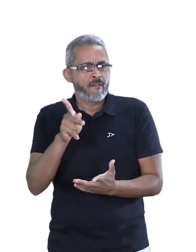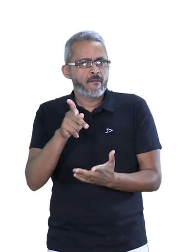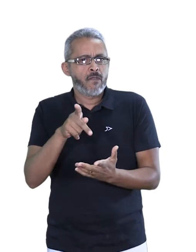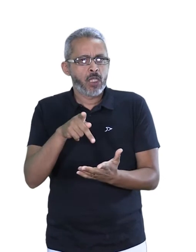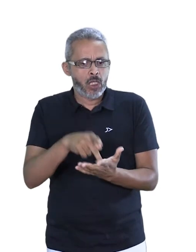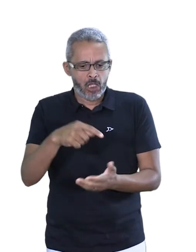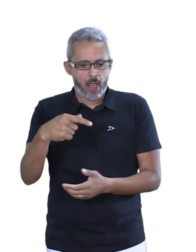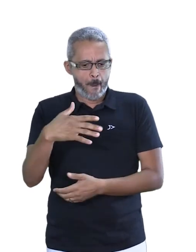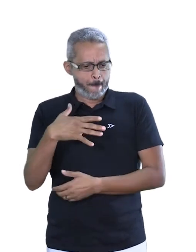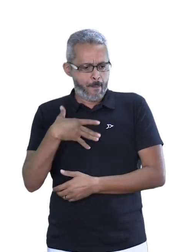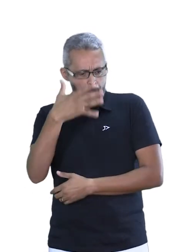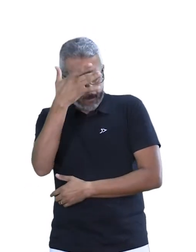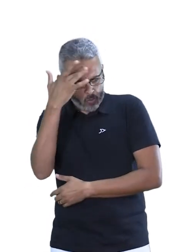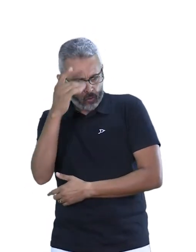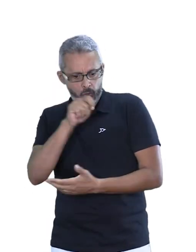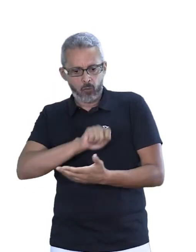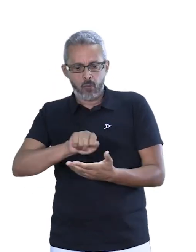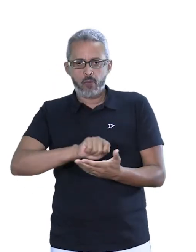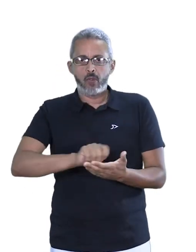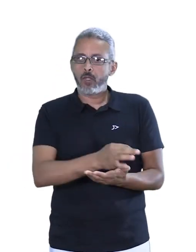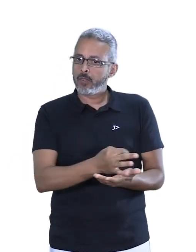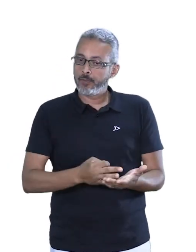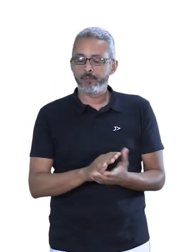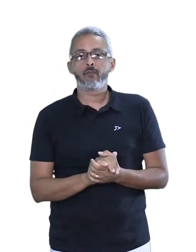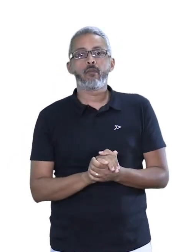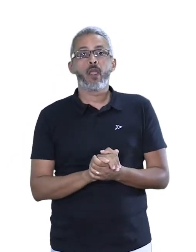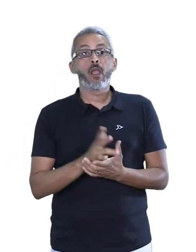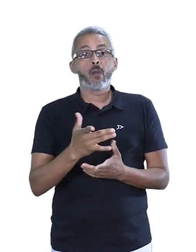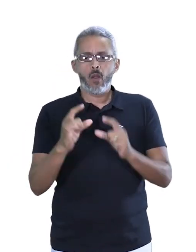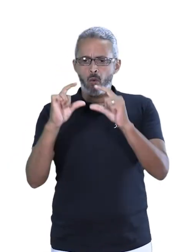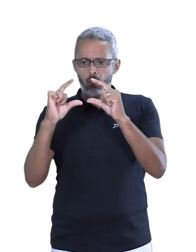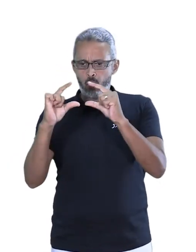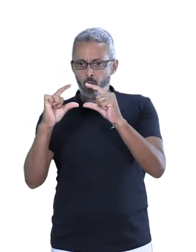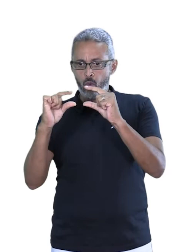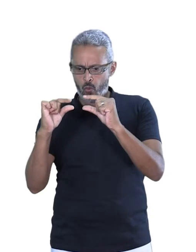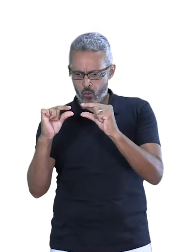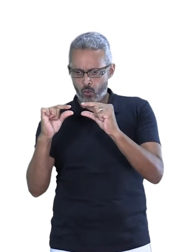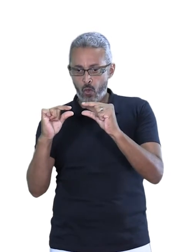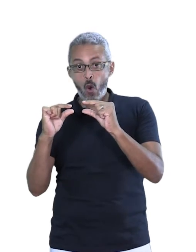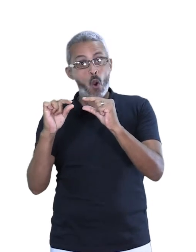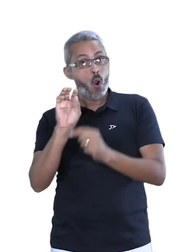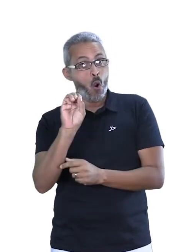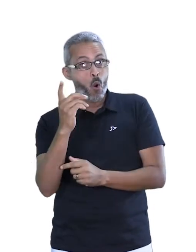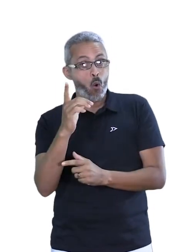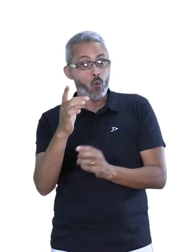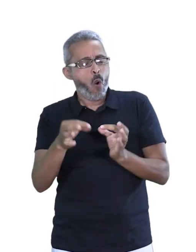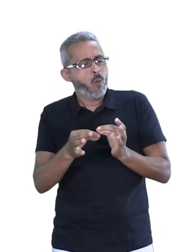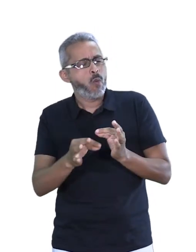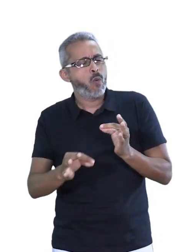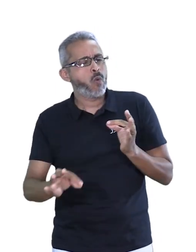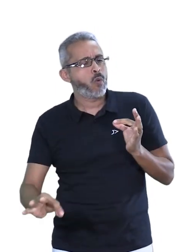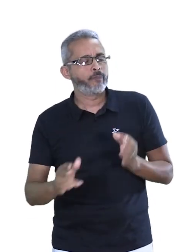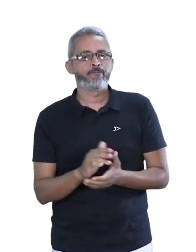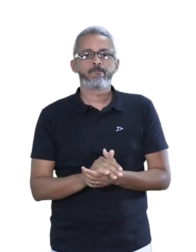escreve o texto. Pode ser escrito em períodos curtos ou longos.